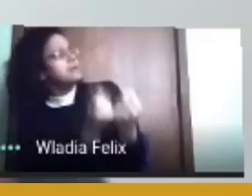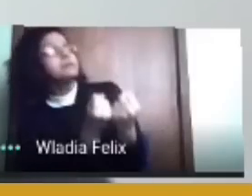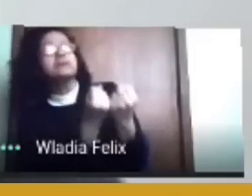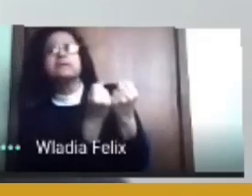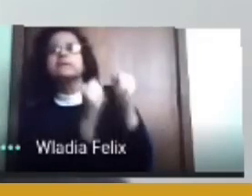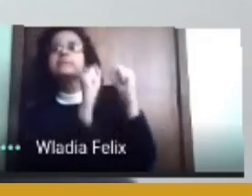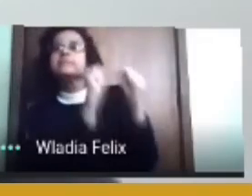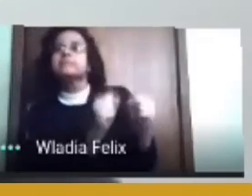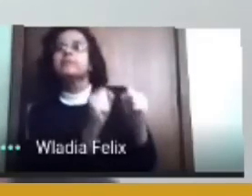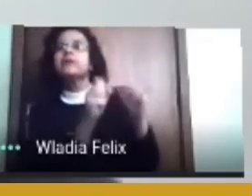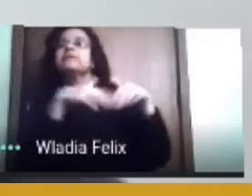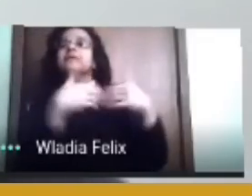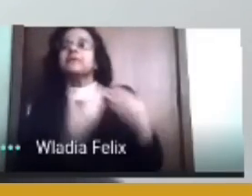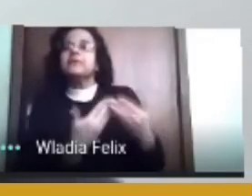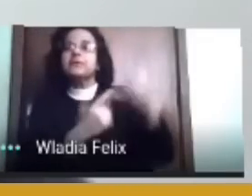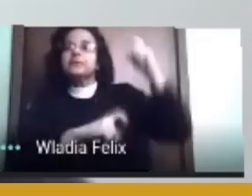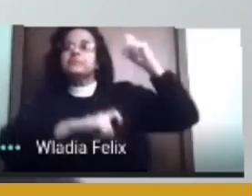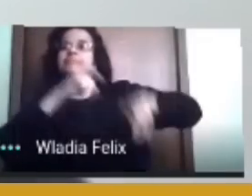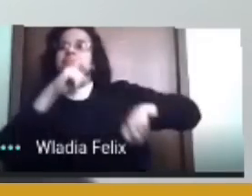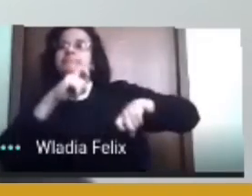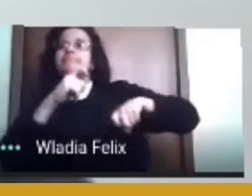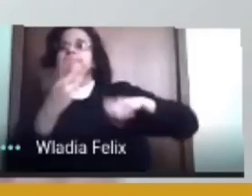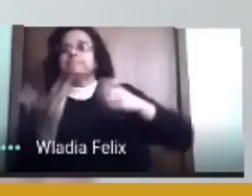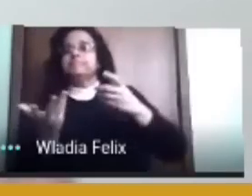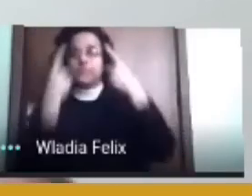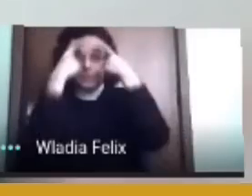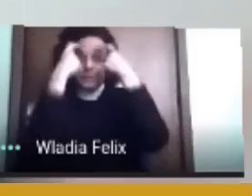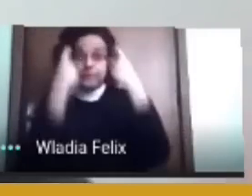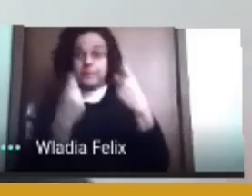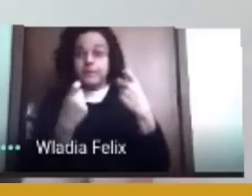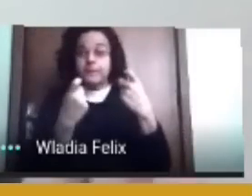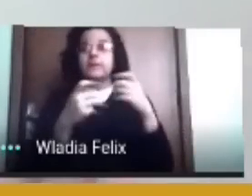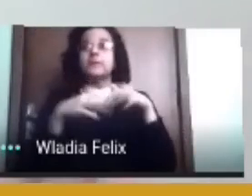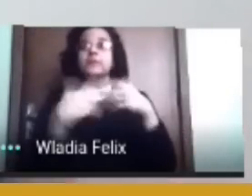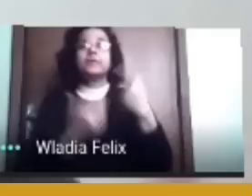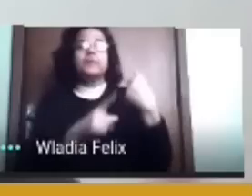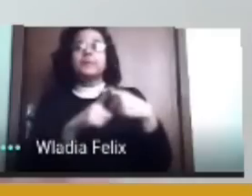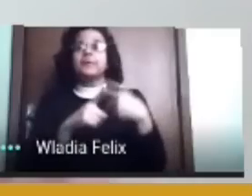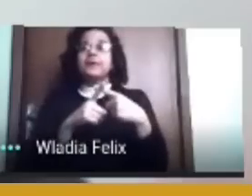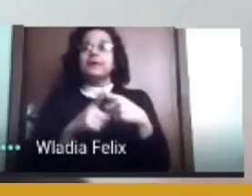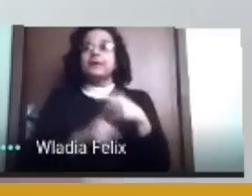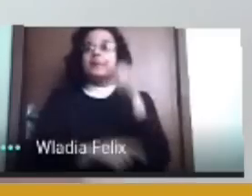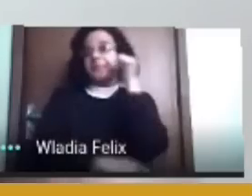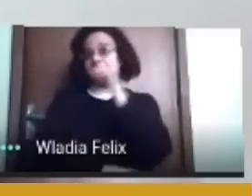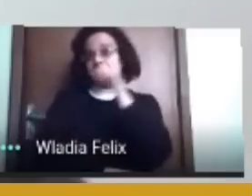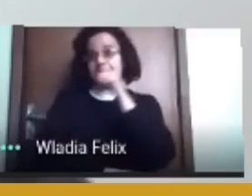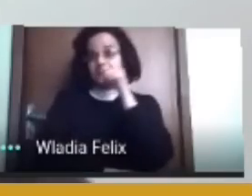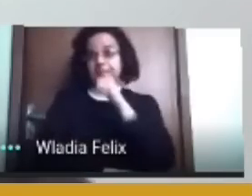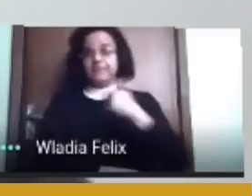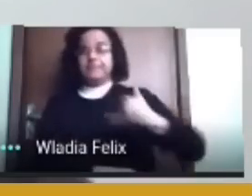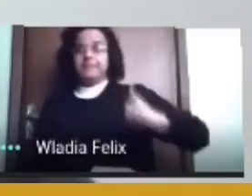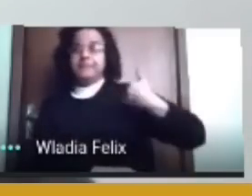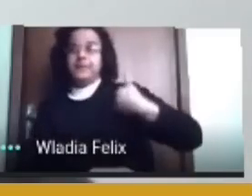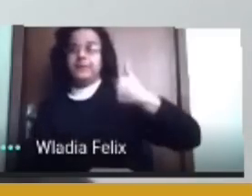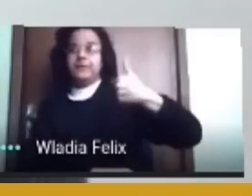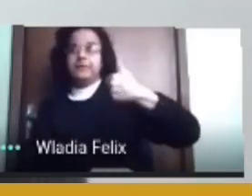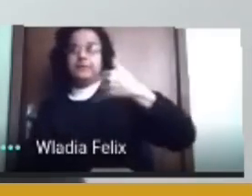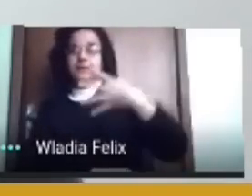a adolescente de 14 anos que estava andando sozinha na rua à noite foi estuprada. E há